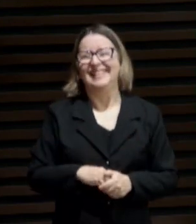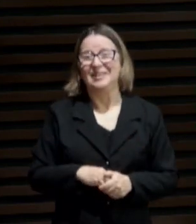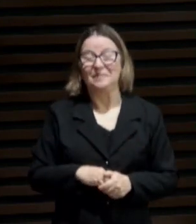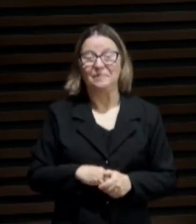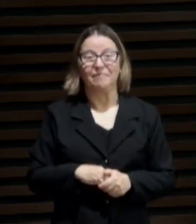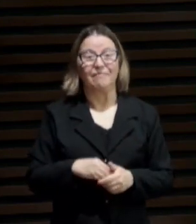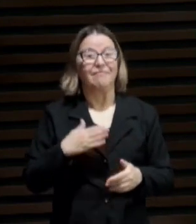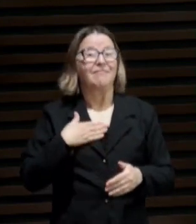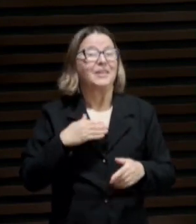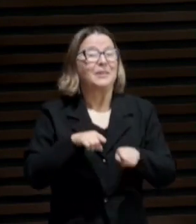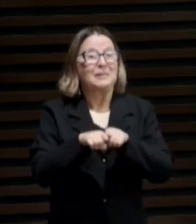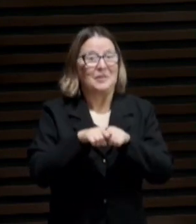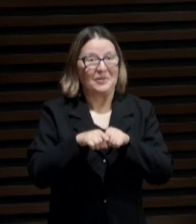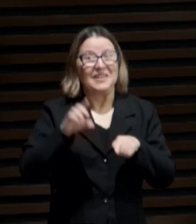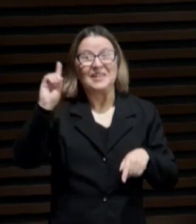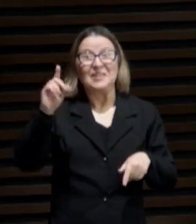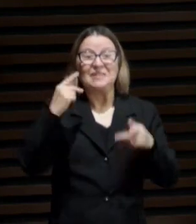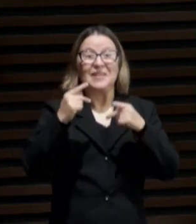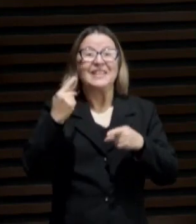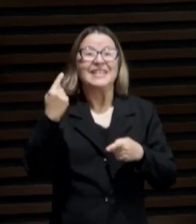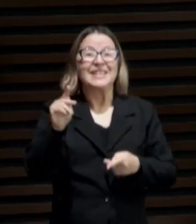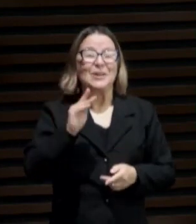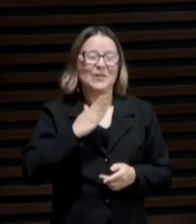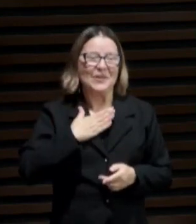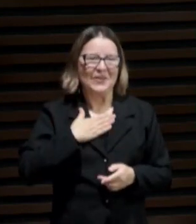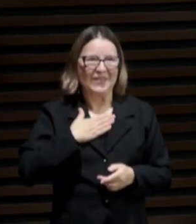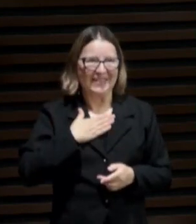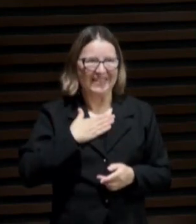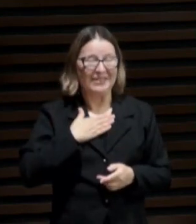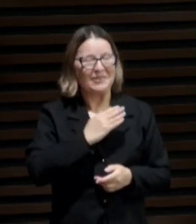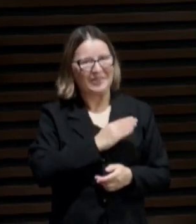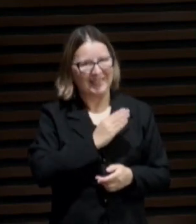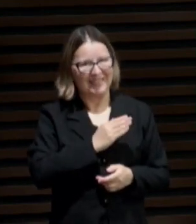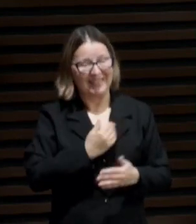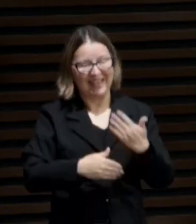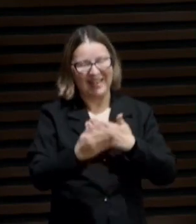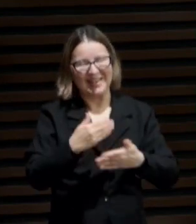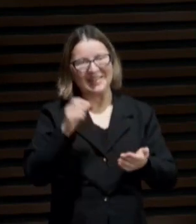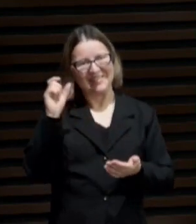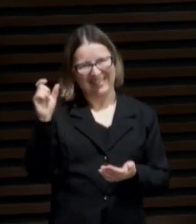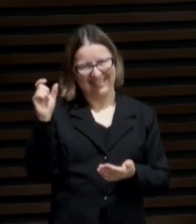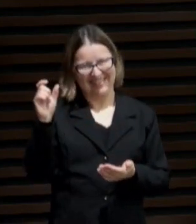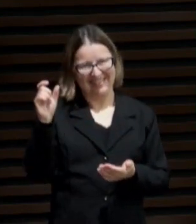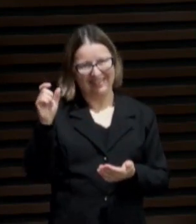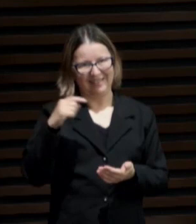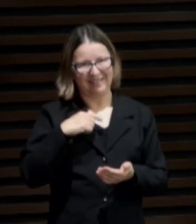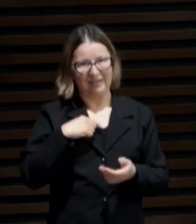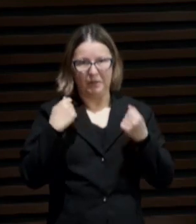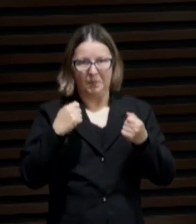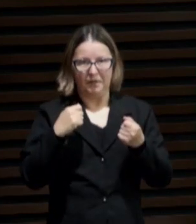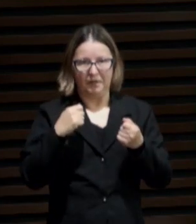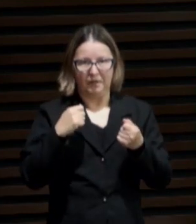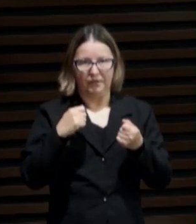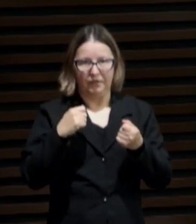Deus fala ao seu coração, ao meu coração, por meio da palavra. Eu preciso me agarrar na